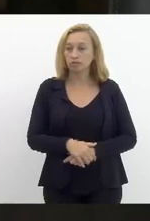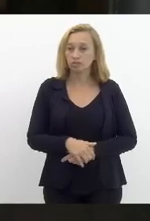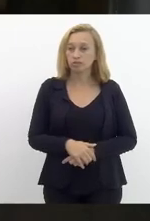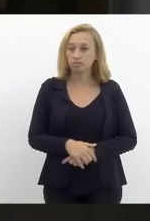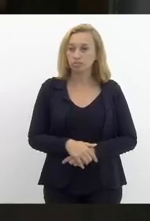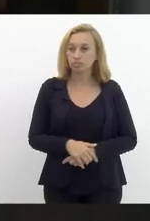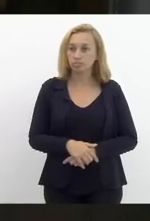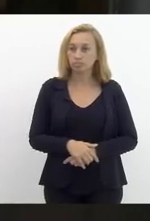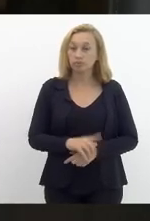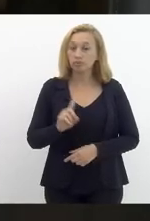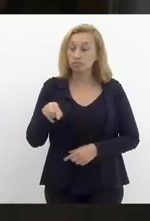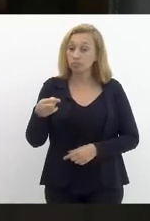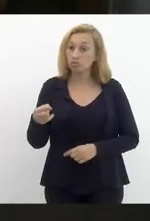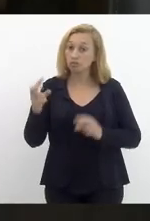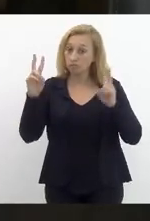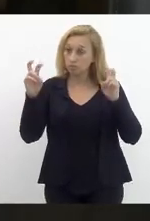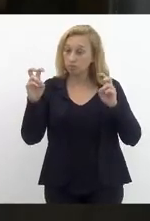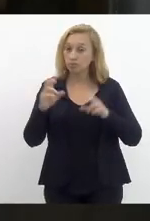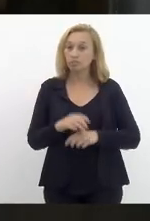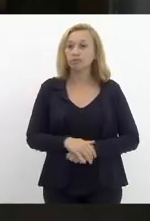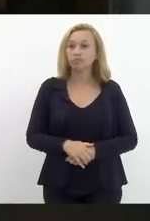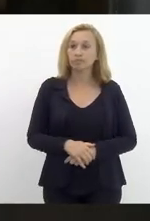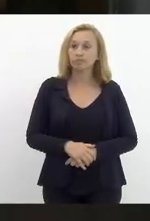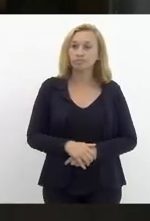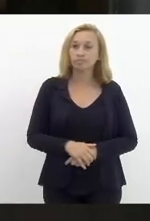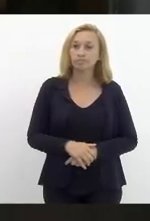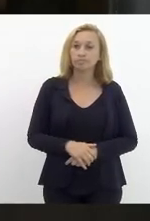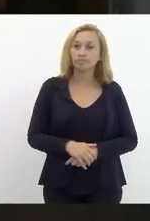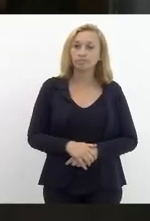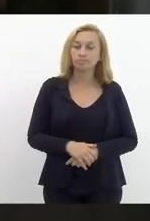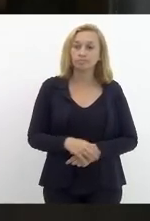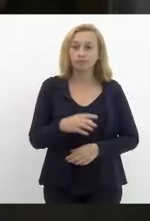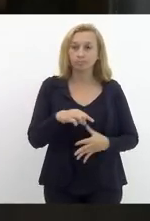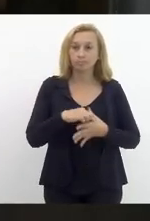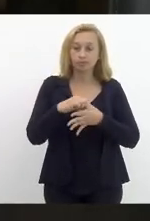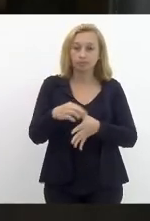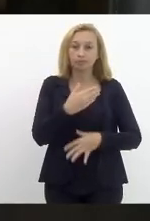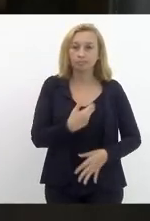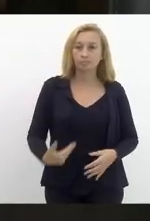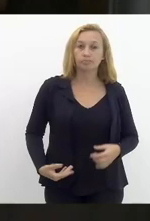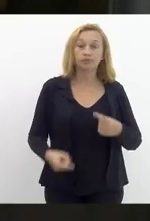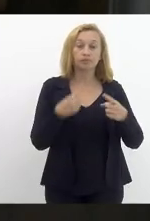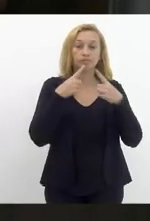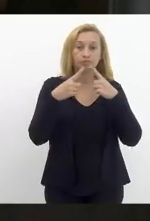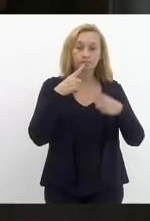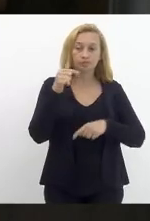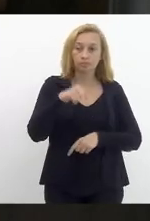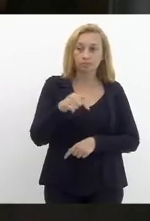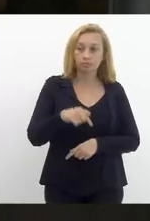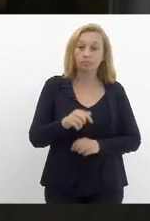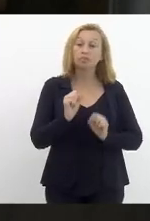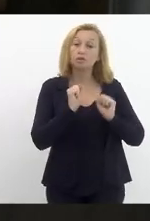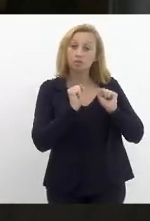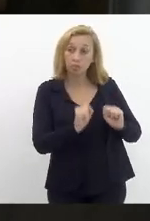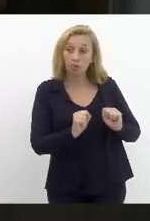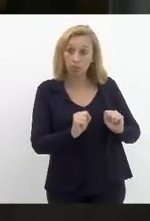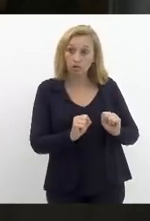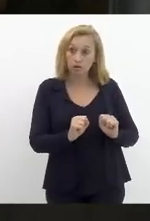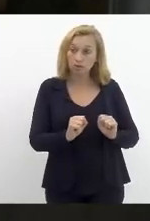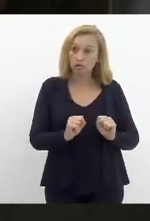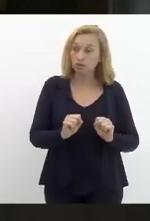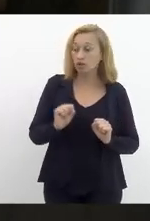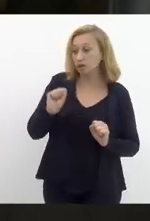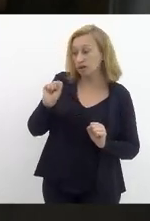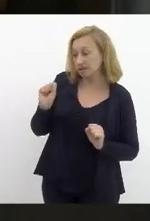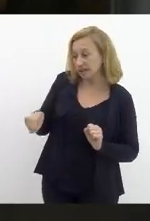uma outra questão. E aí, se eu tiver, como líder do governo, fazer um debate aqui do que pode, o que dá e o que